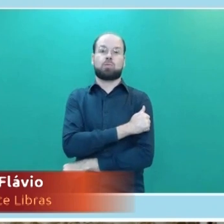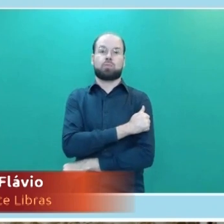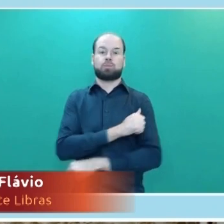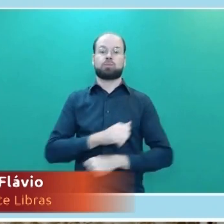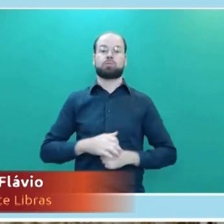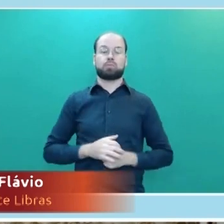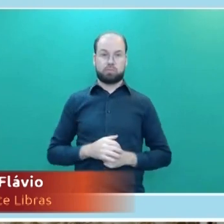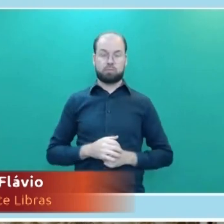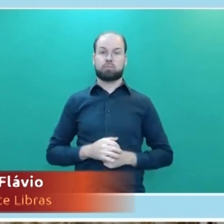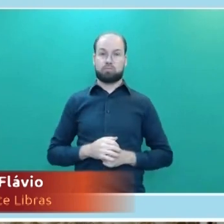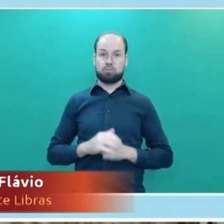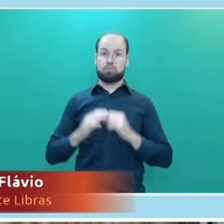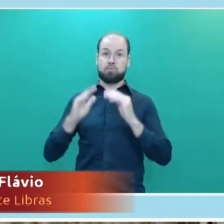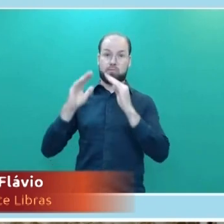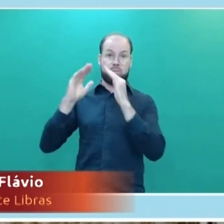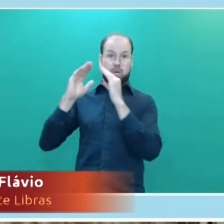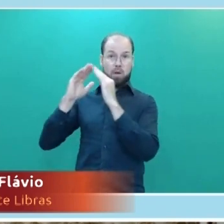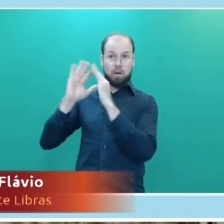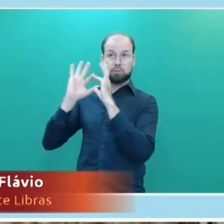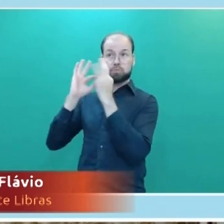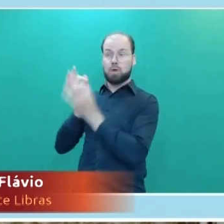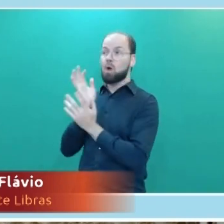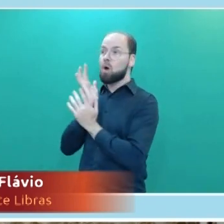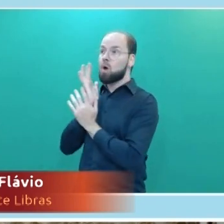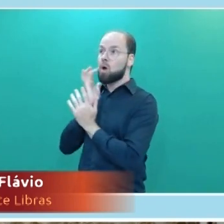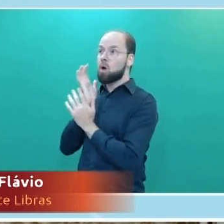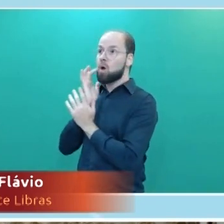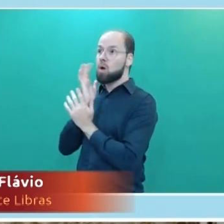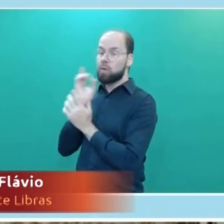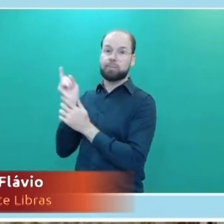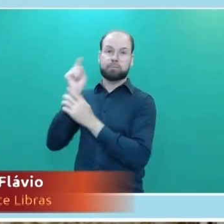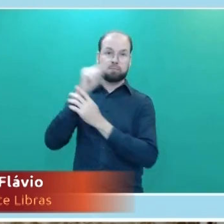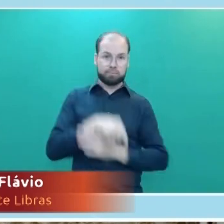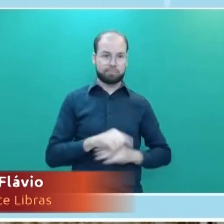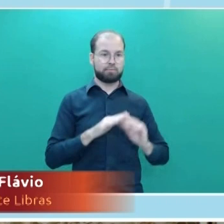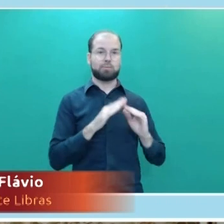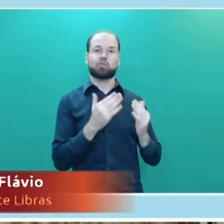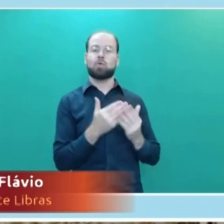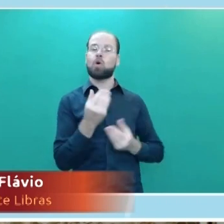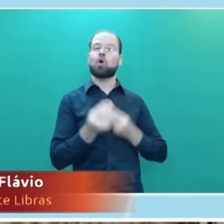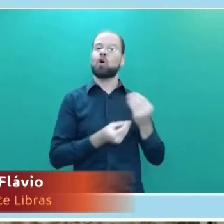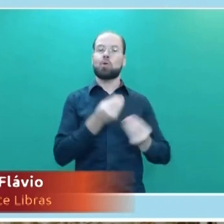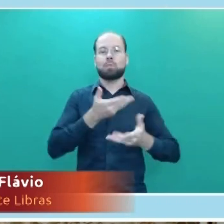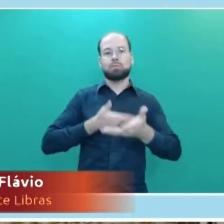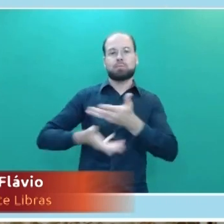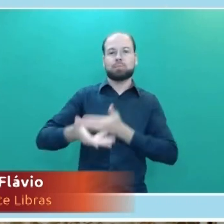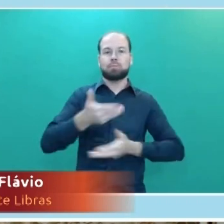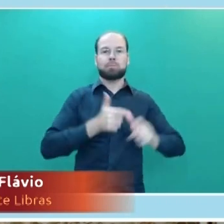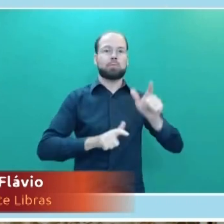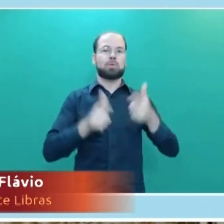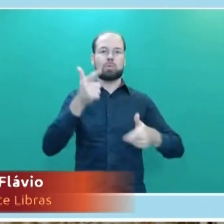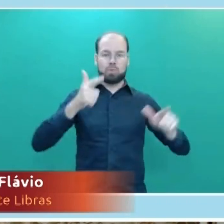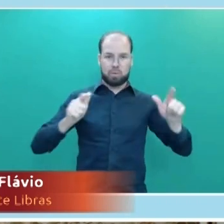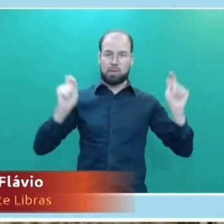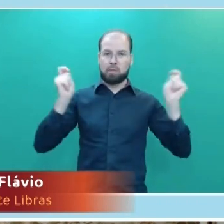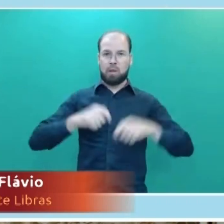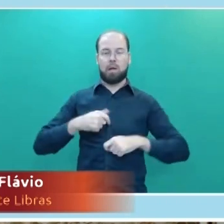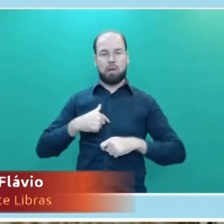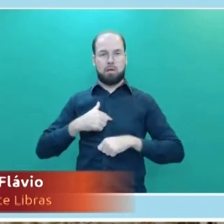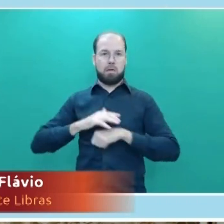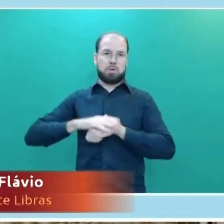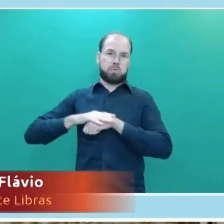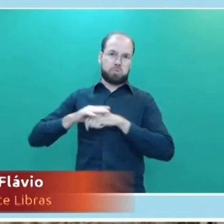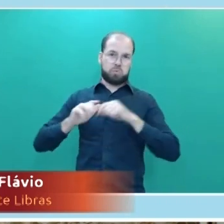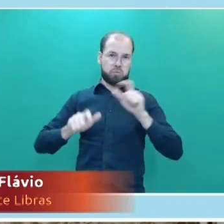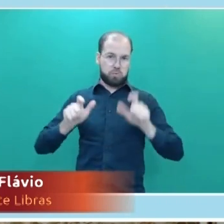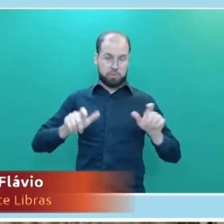de casa algumas noções, né, a respeito de como lidar com o outro, né, algumas noções que podem gerar esse tipo de atitude. Mas a